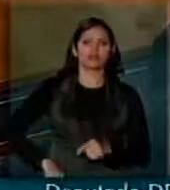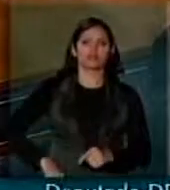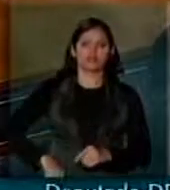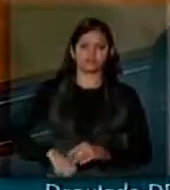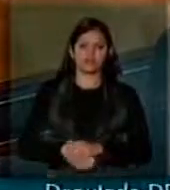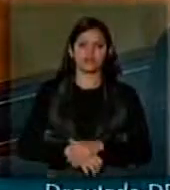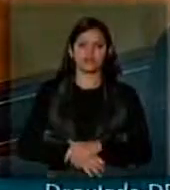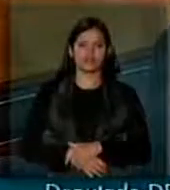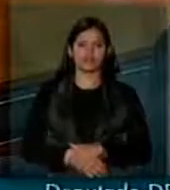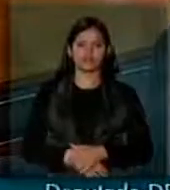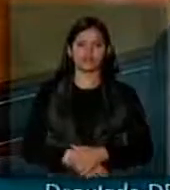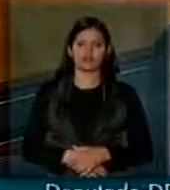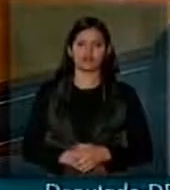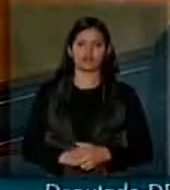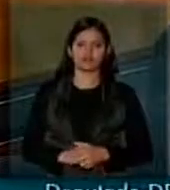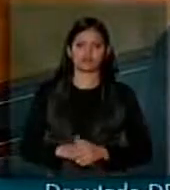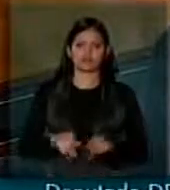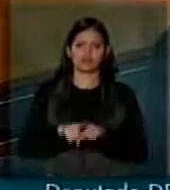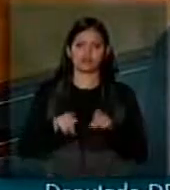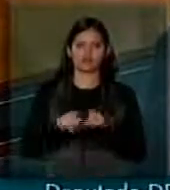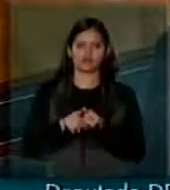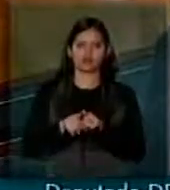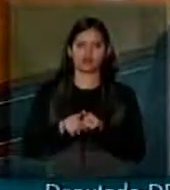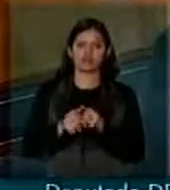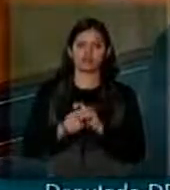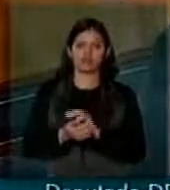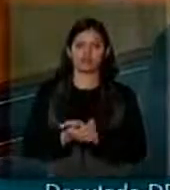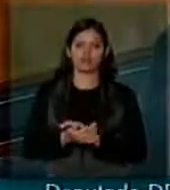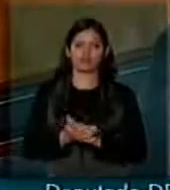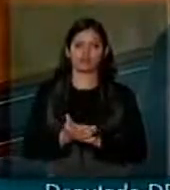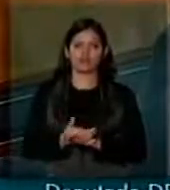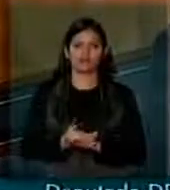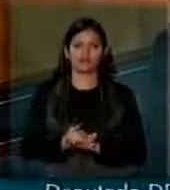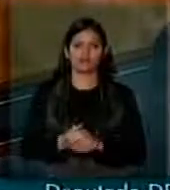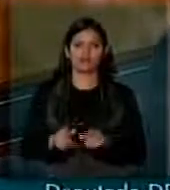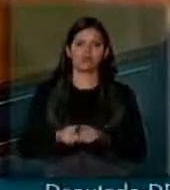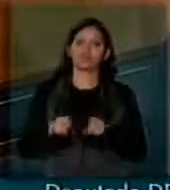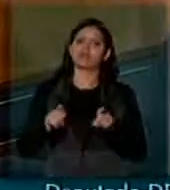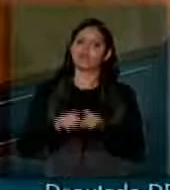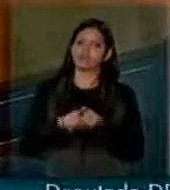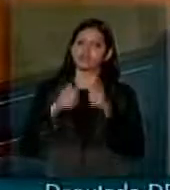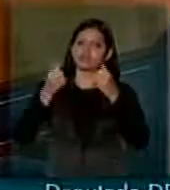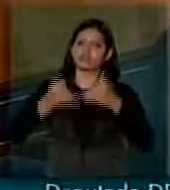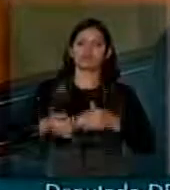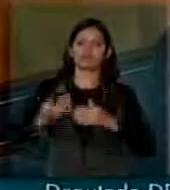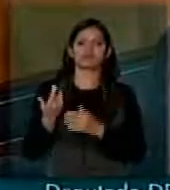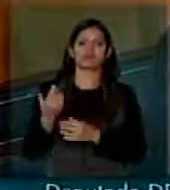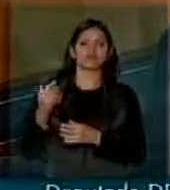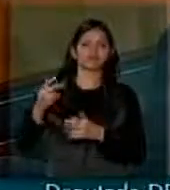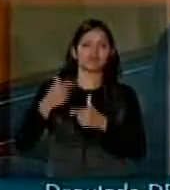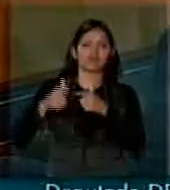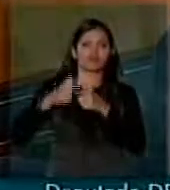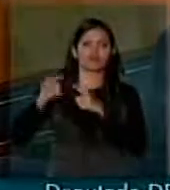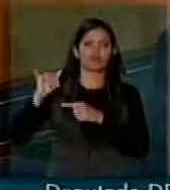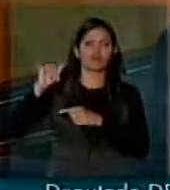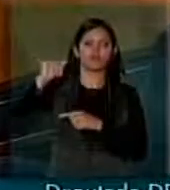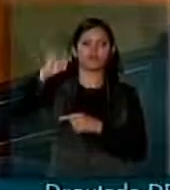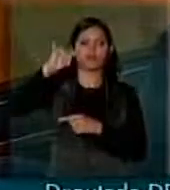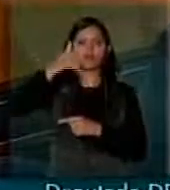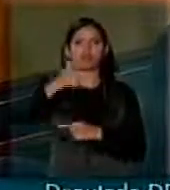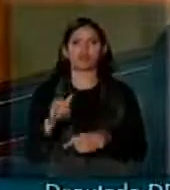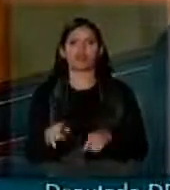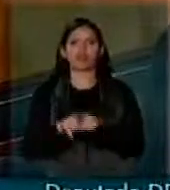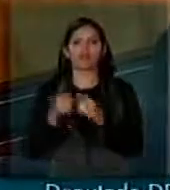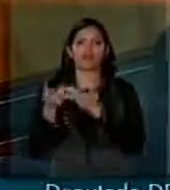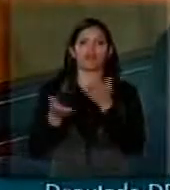interesse em que tem em desvendar todos os mistérios relacionados a esse acidente e nos atender